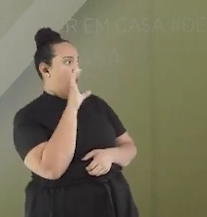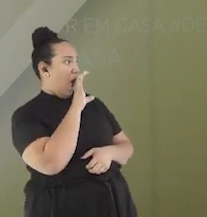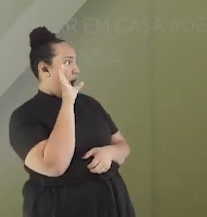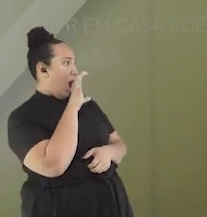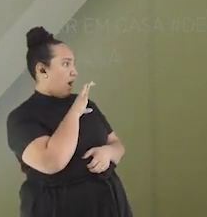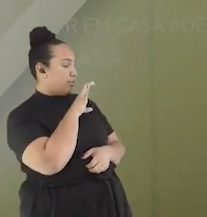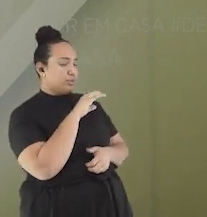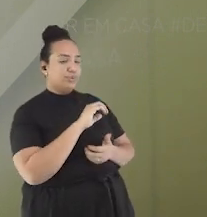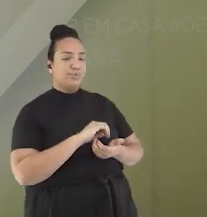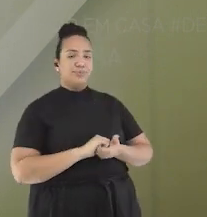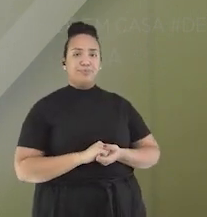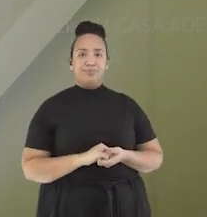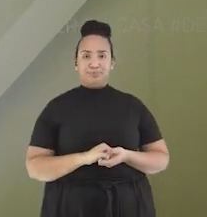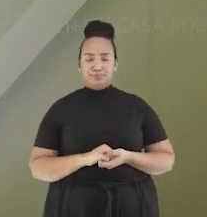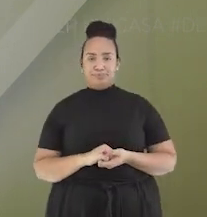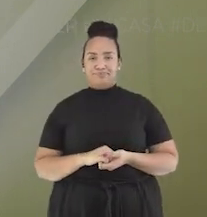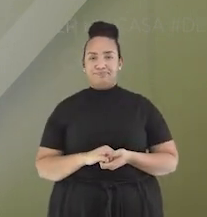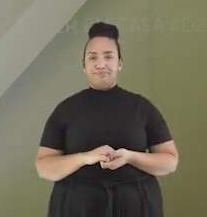passou muito rápido.